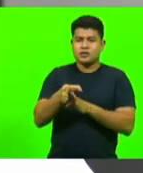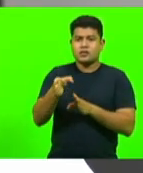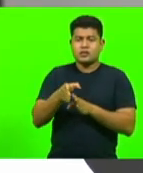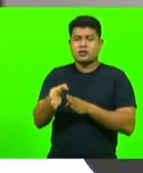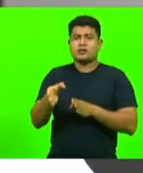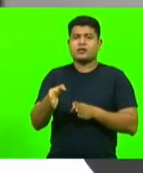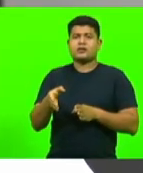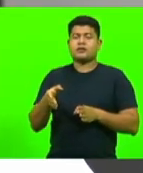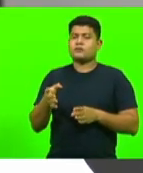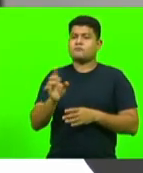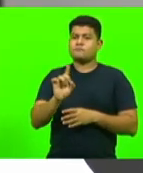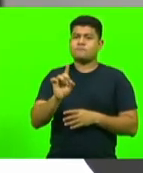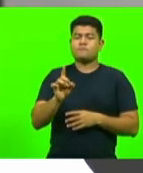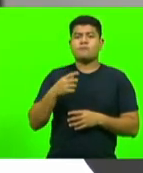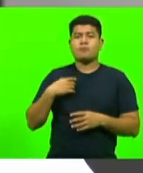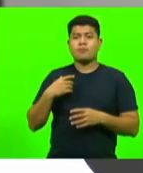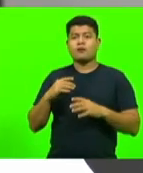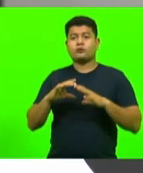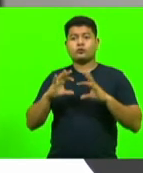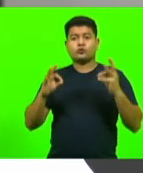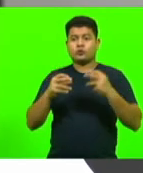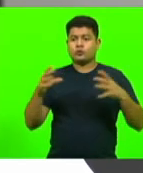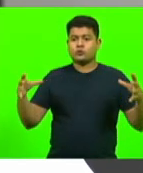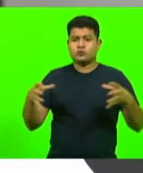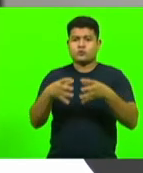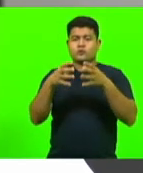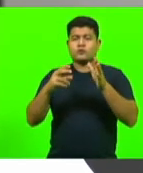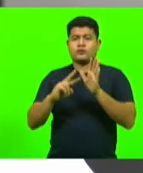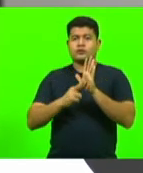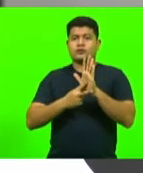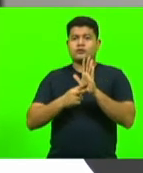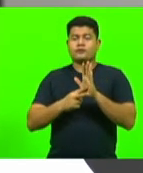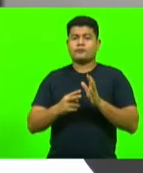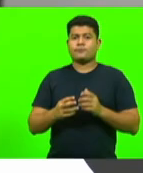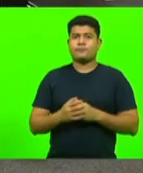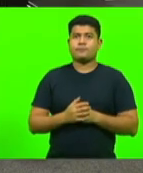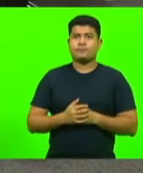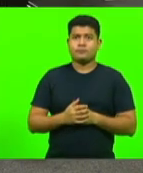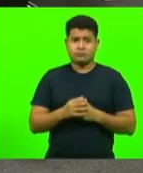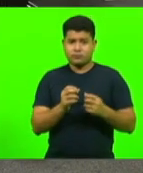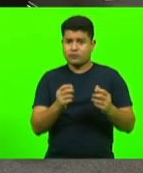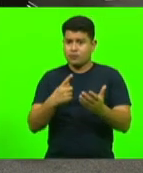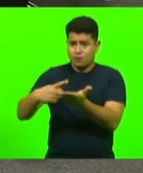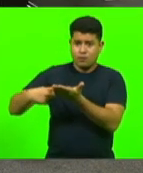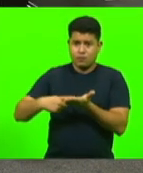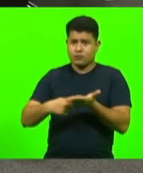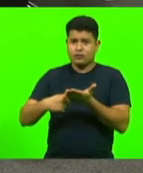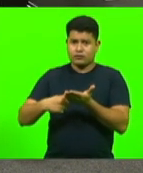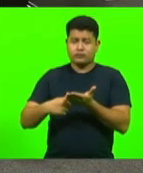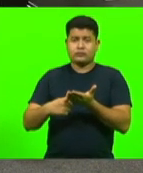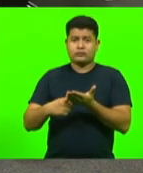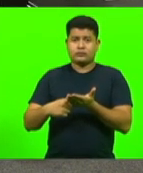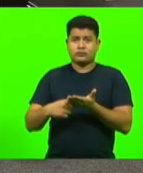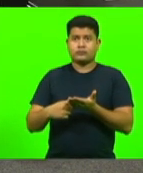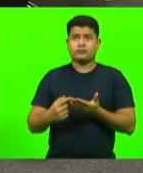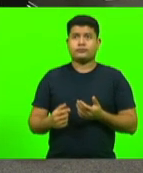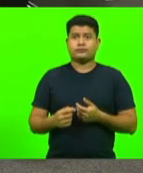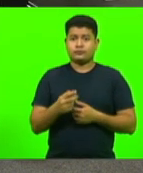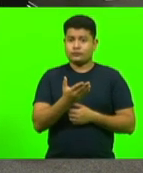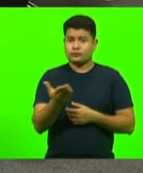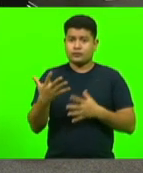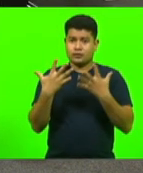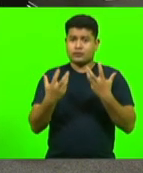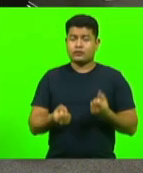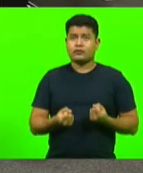Sindicatos pode ser esse encaminhamento tudo bem perfeito tudo bem perfeito eu sou eu gostaria de incluir um